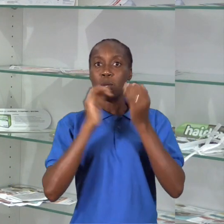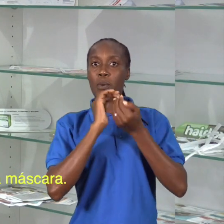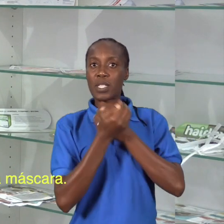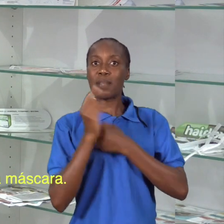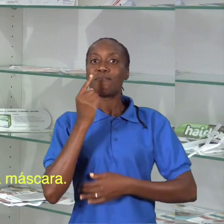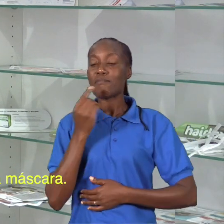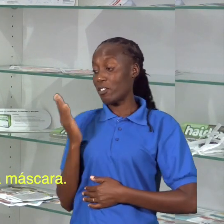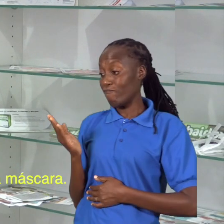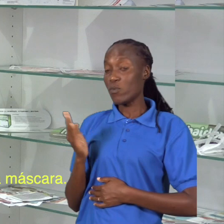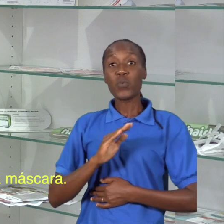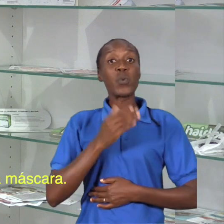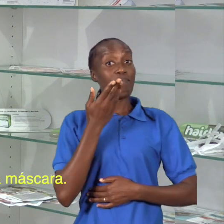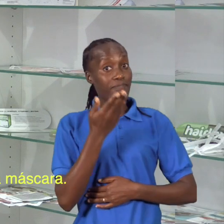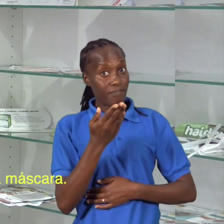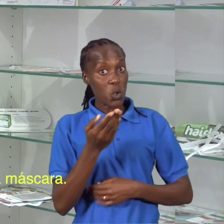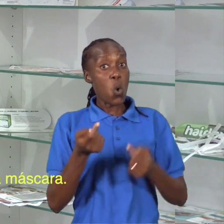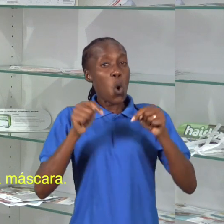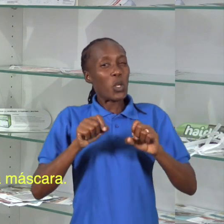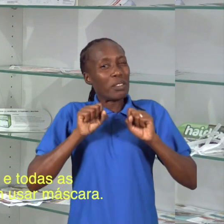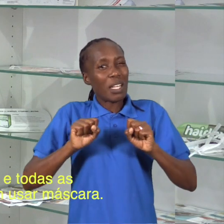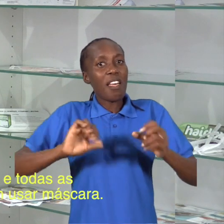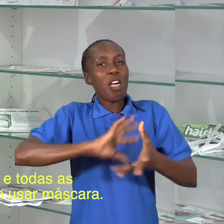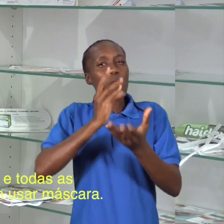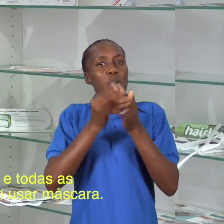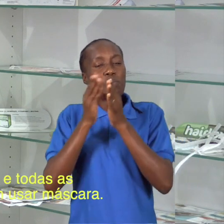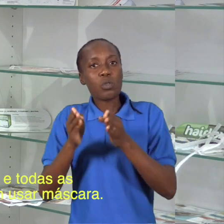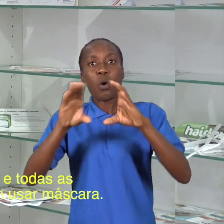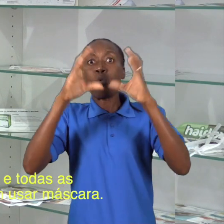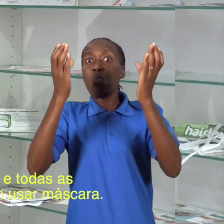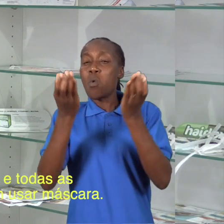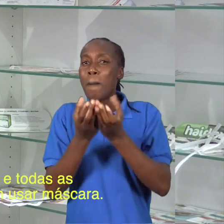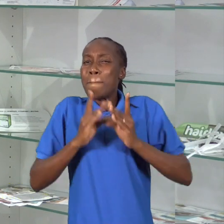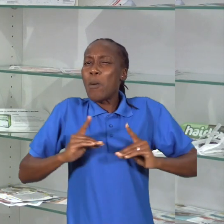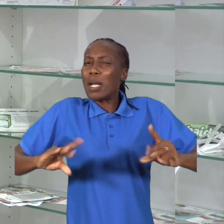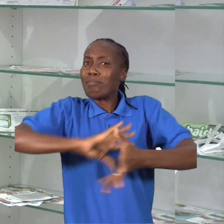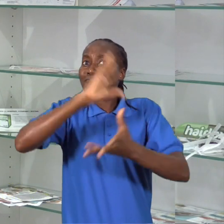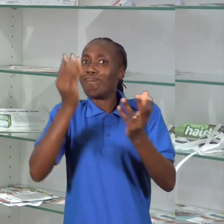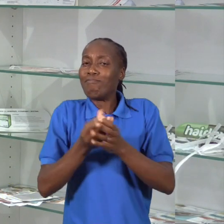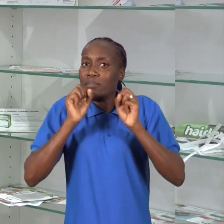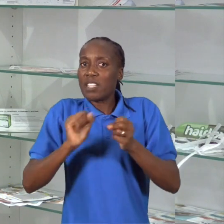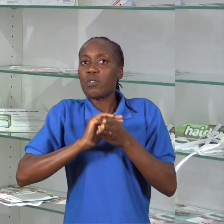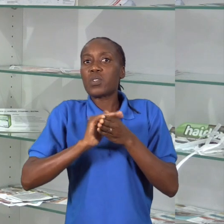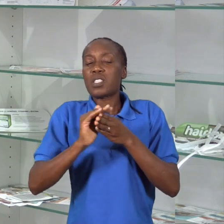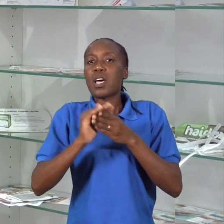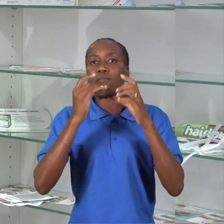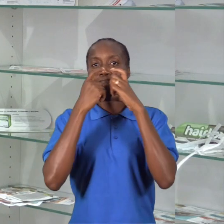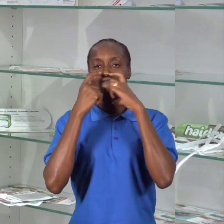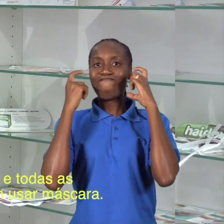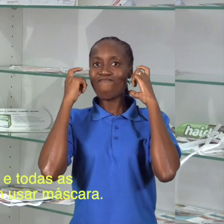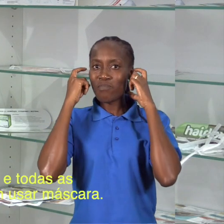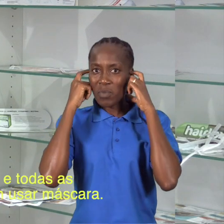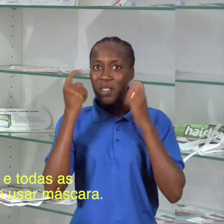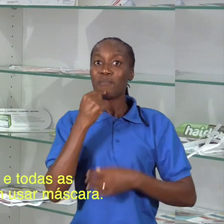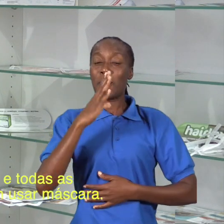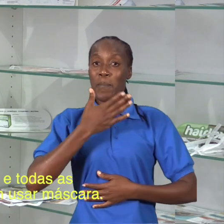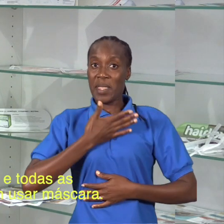máscara. Toda a população deve usar máscara. Contudo, é mandatório que os profissionais de saúde usem máscara.